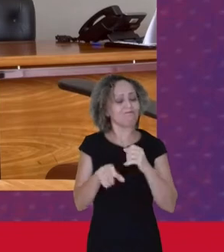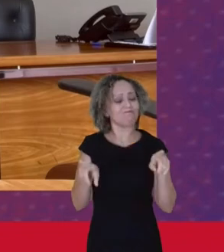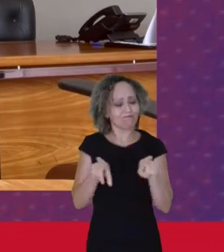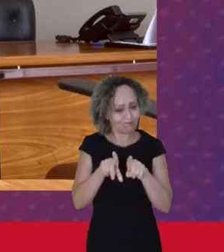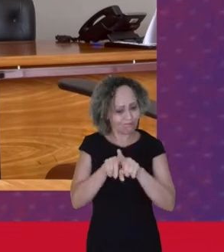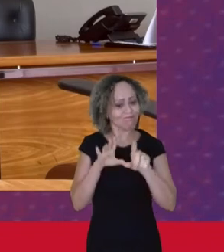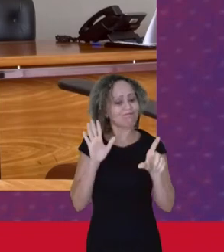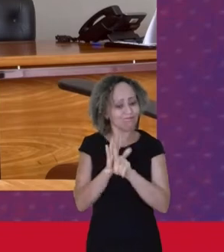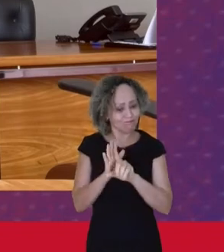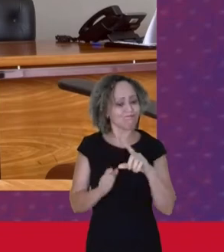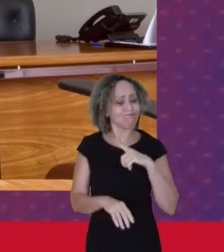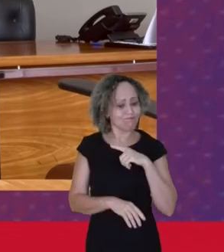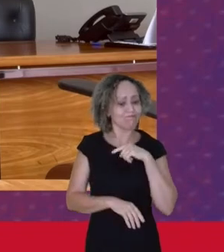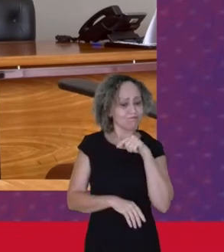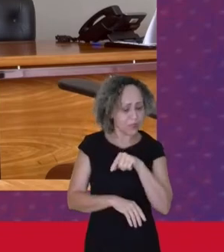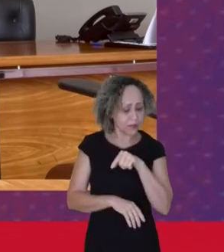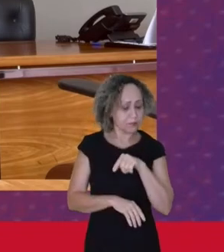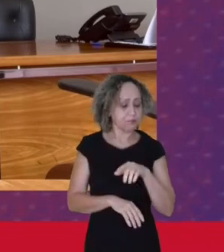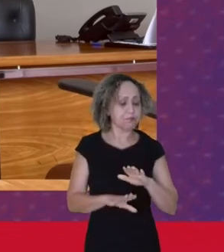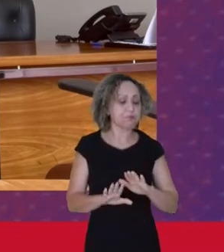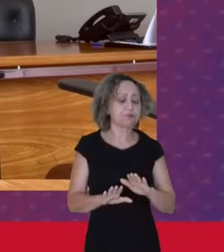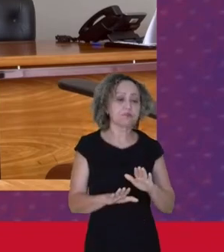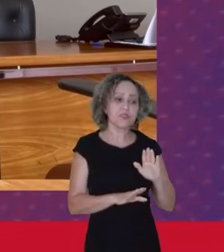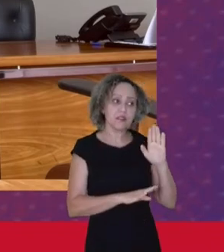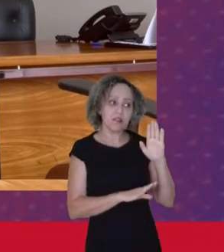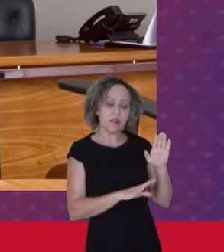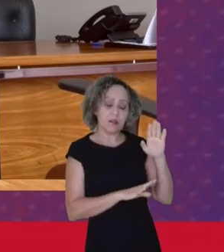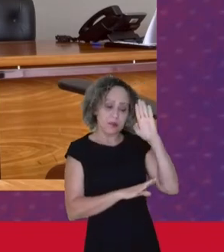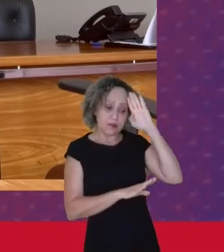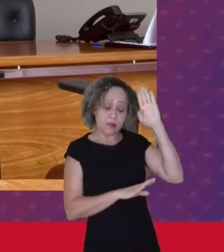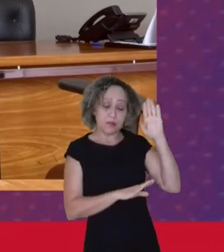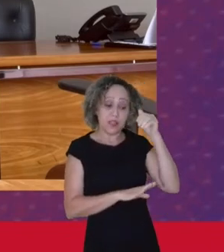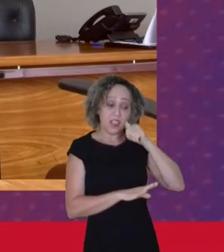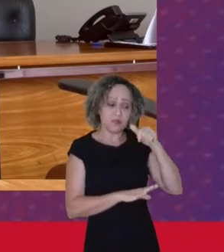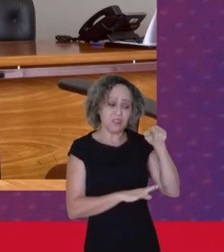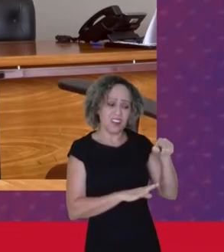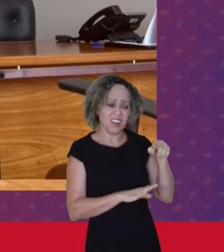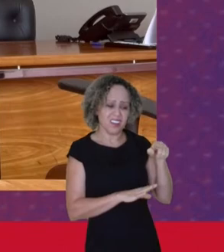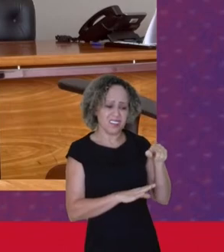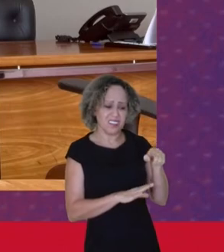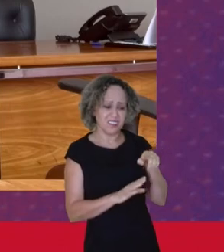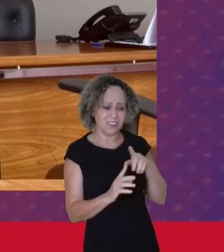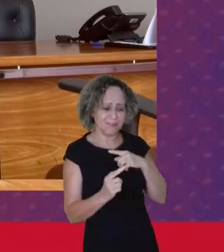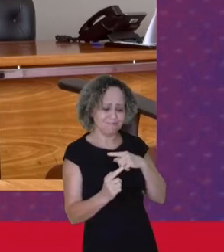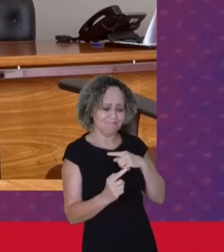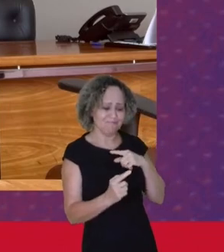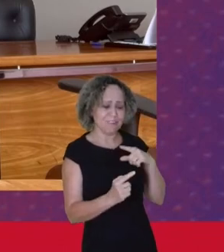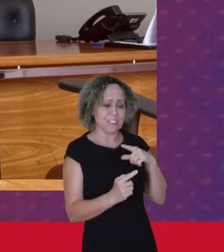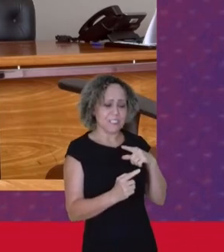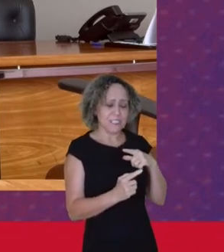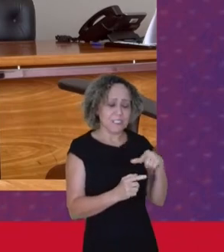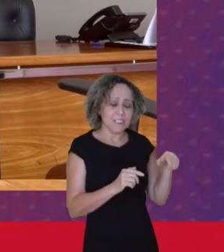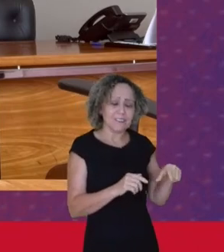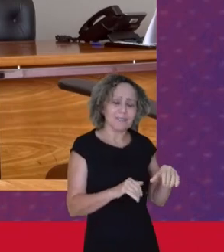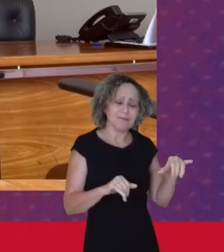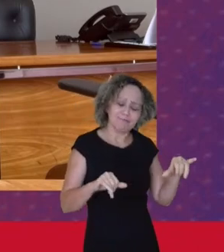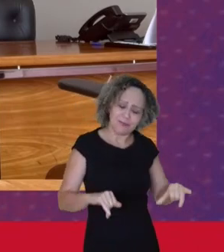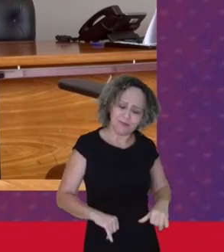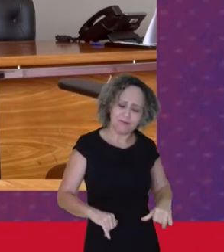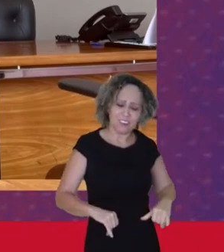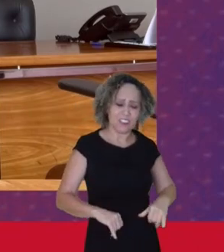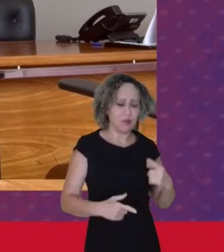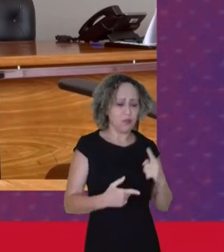mulheres, principalmente, que sofriam essas violações de direitos humanos, elas poderiam fazer essa denúncia,